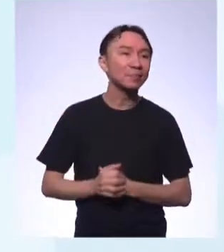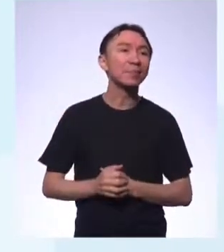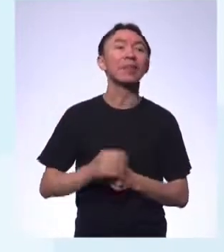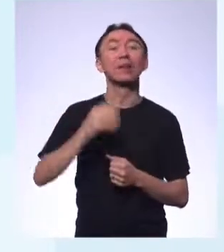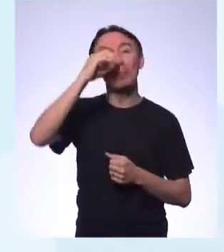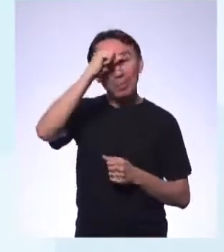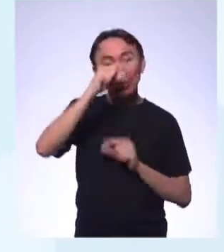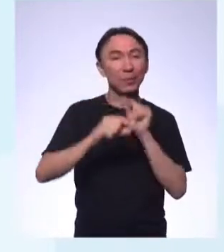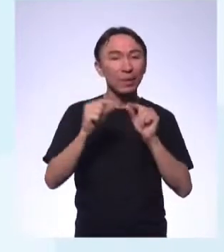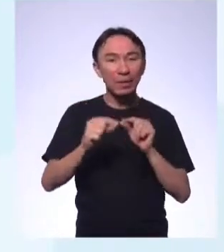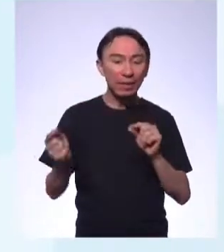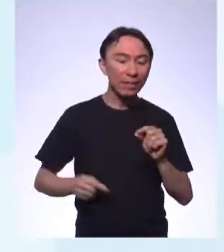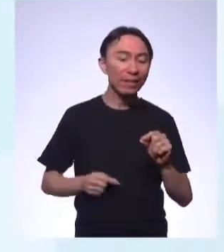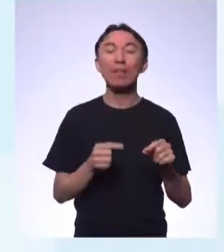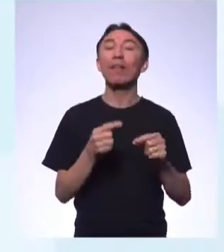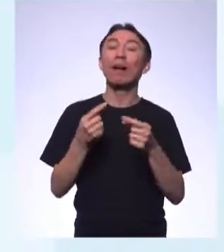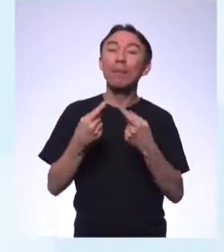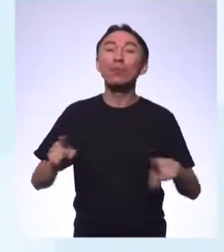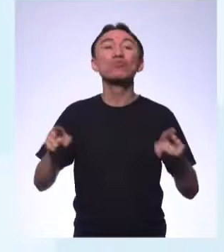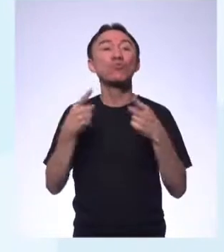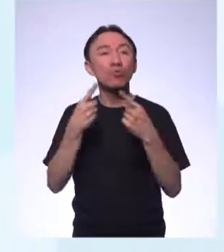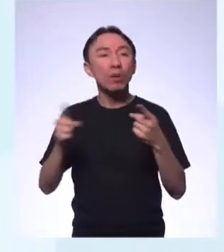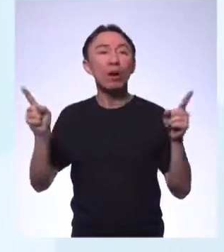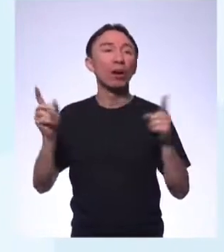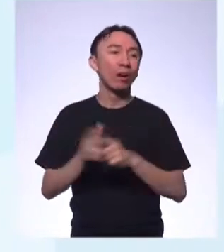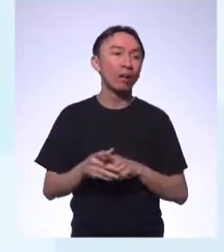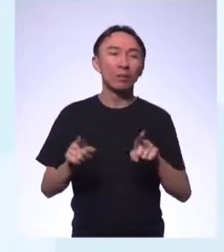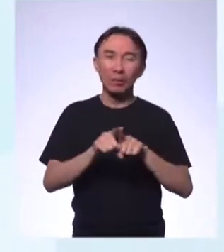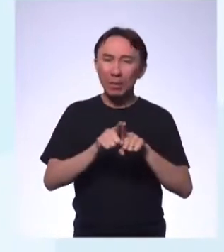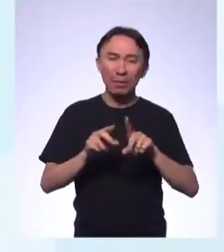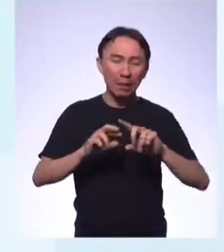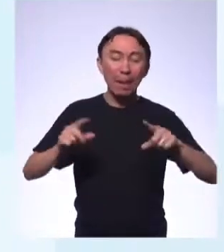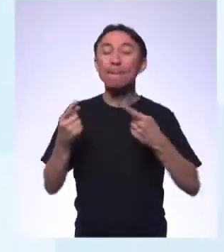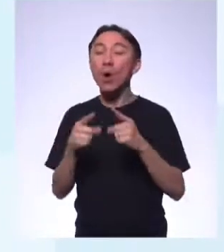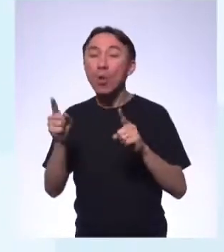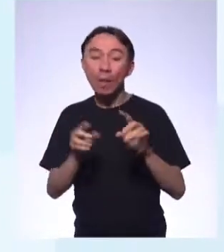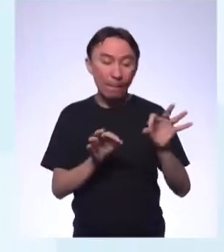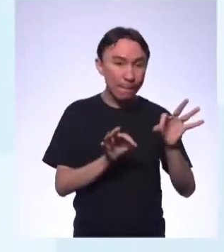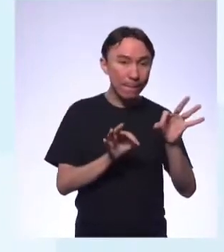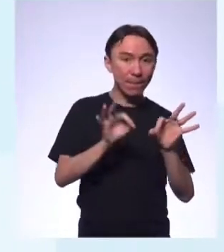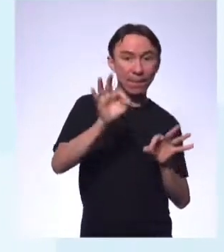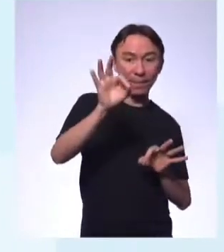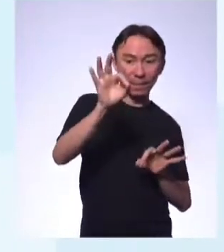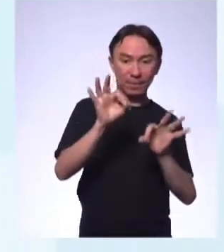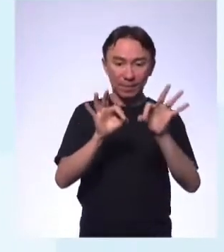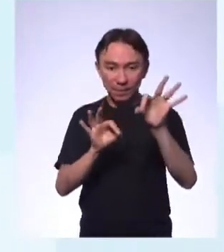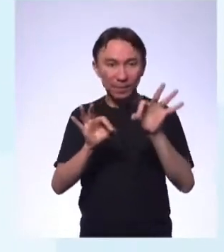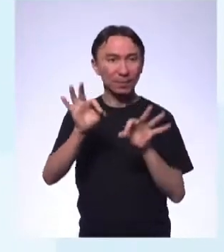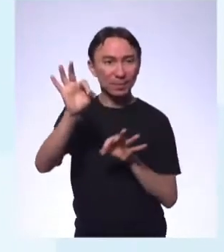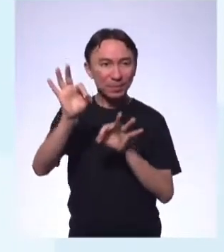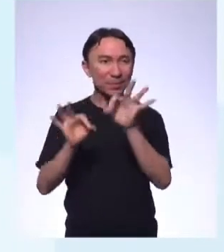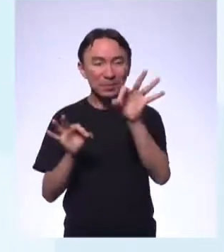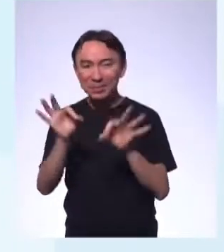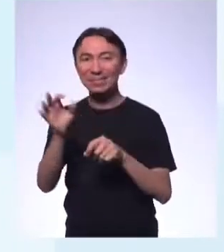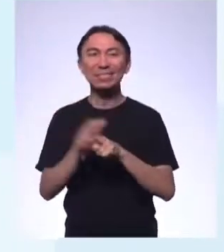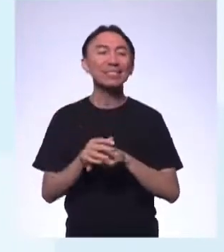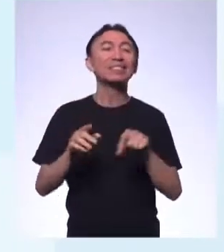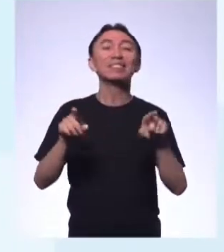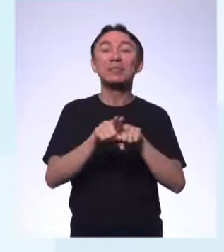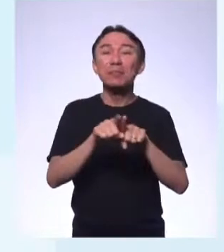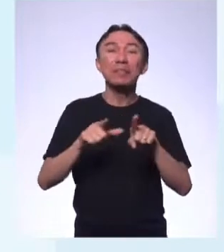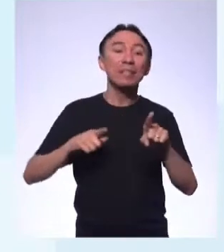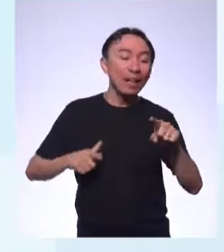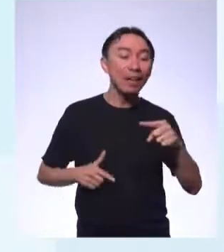produção musical ou produção executiva, a mixagem de álbuns musicais, o processo de masterização e a produção